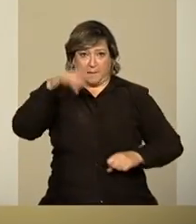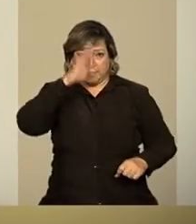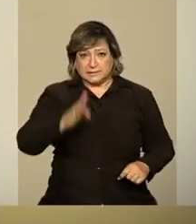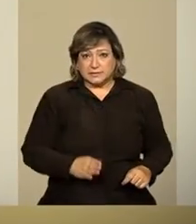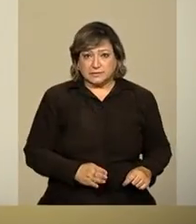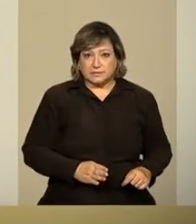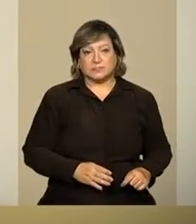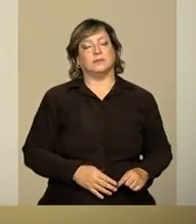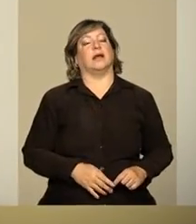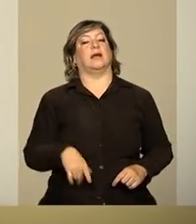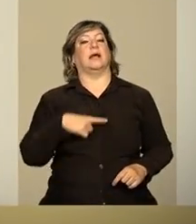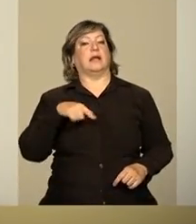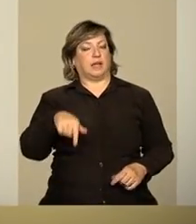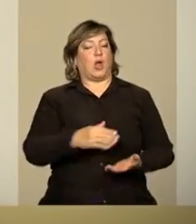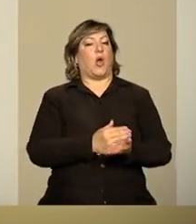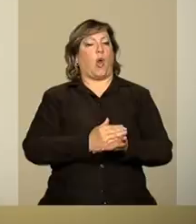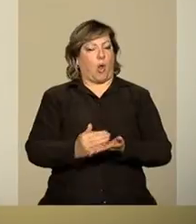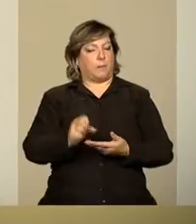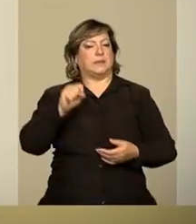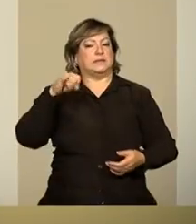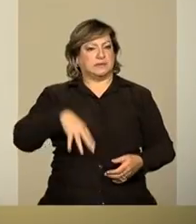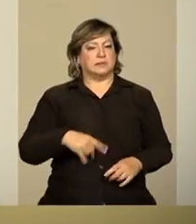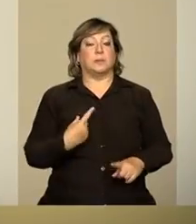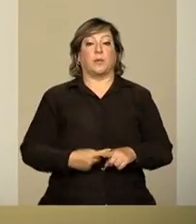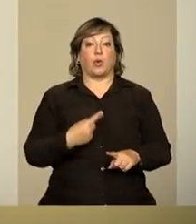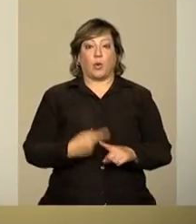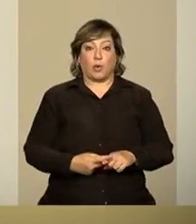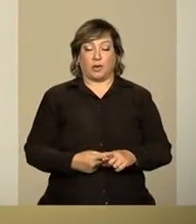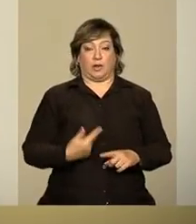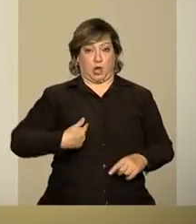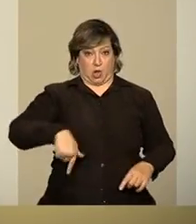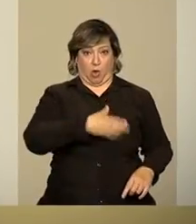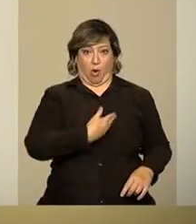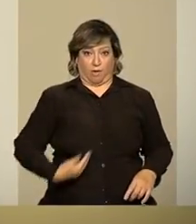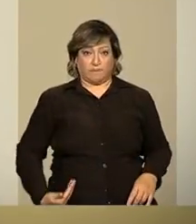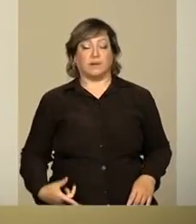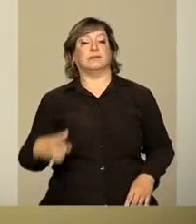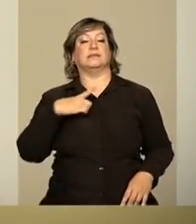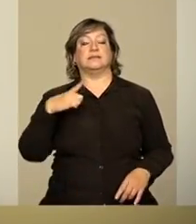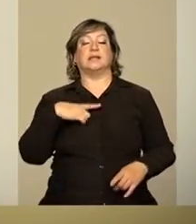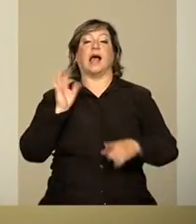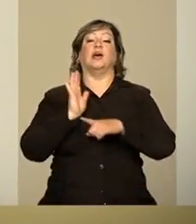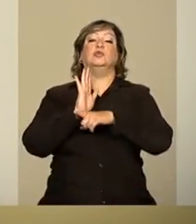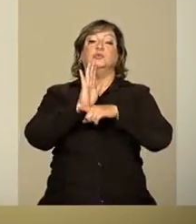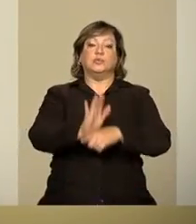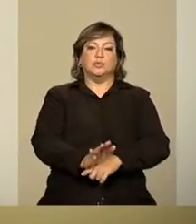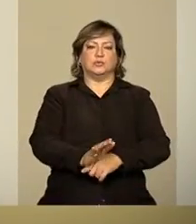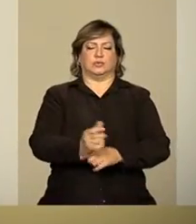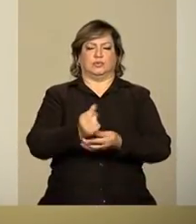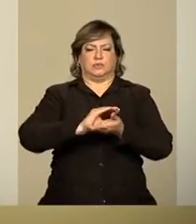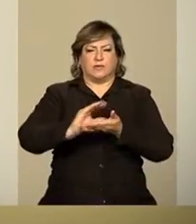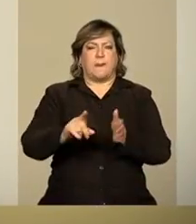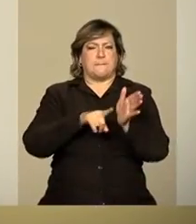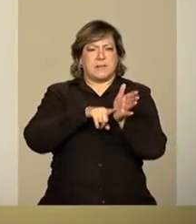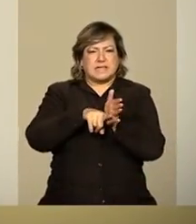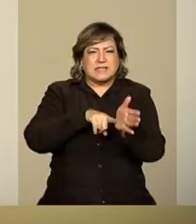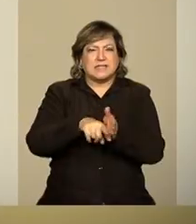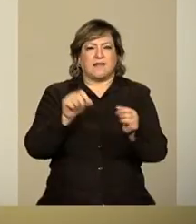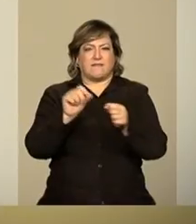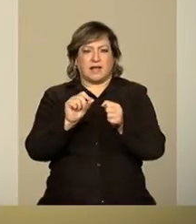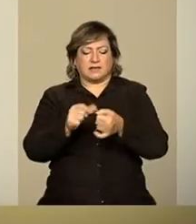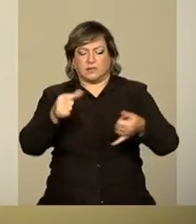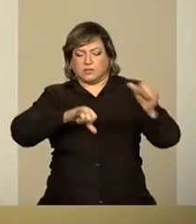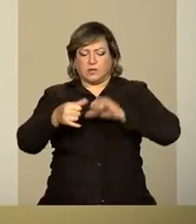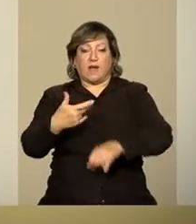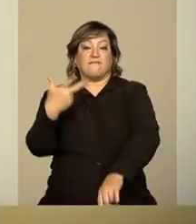aqui no Brasil a Luciano começam sim porque o nosso governo está apoiando os investimentos na pesquisa e na produção de